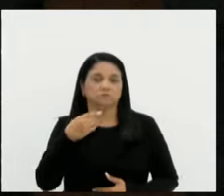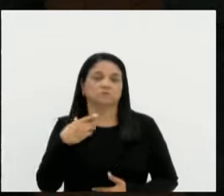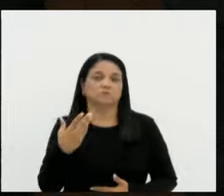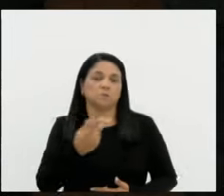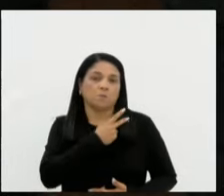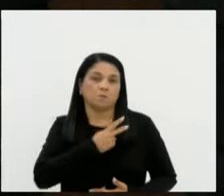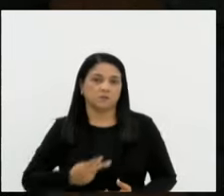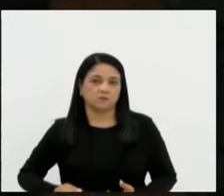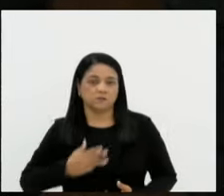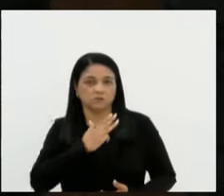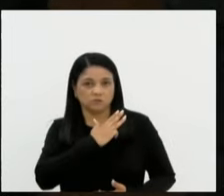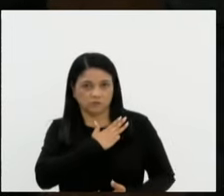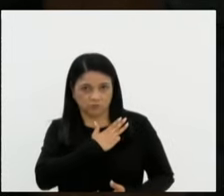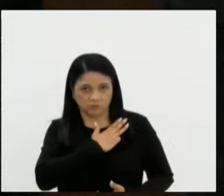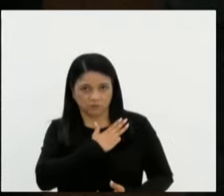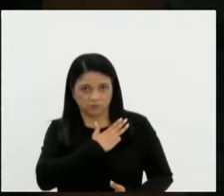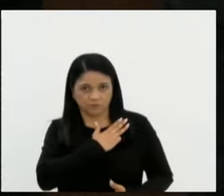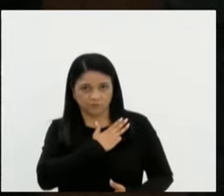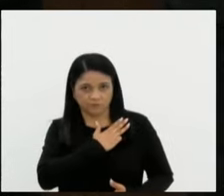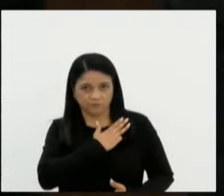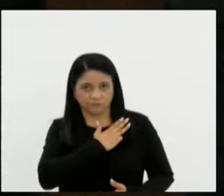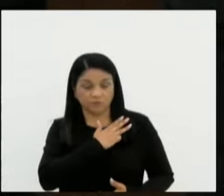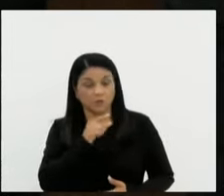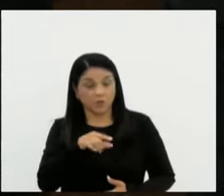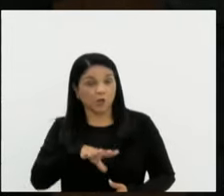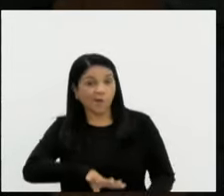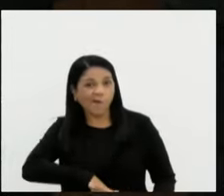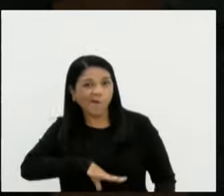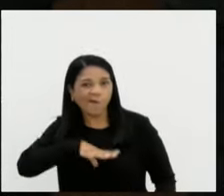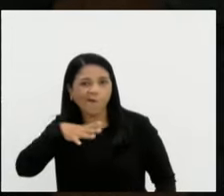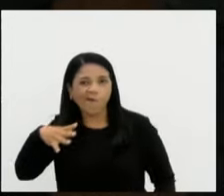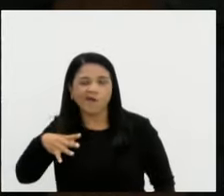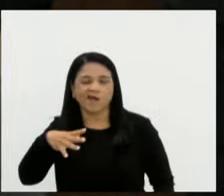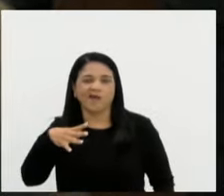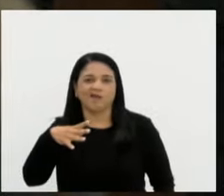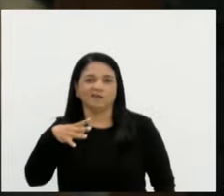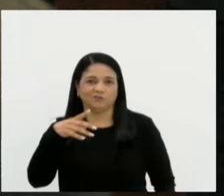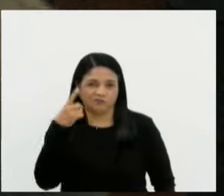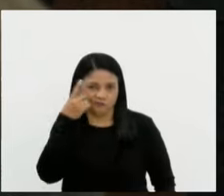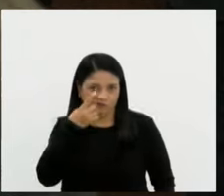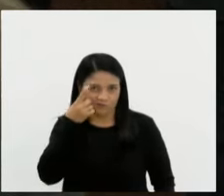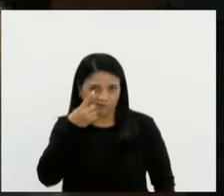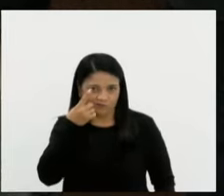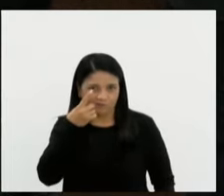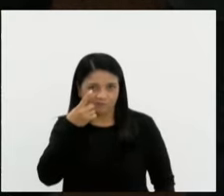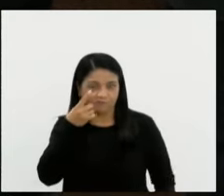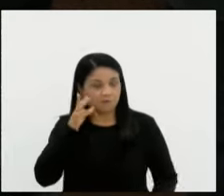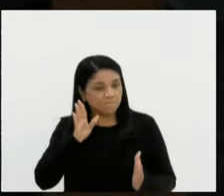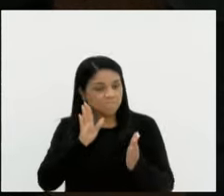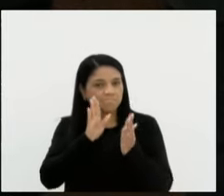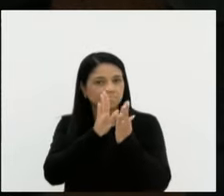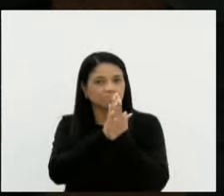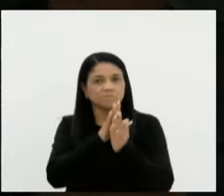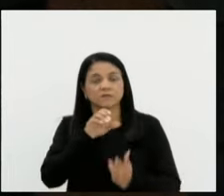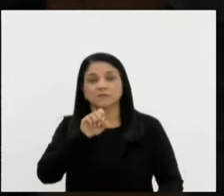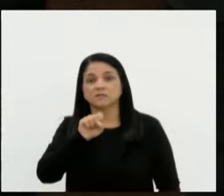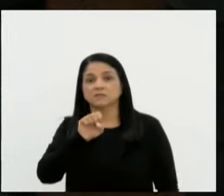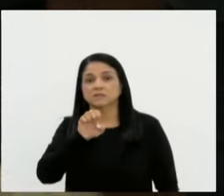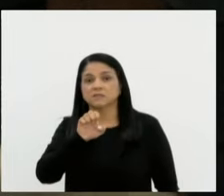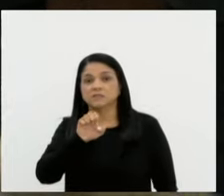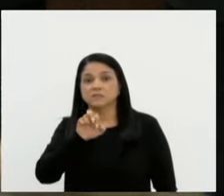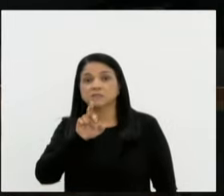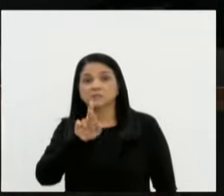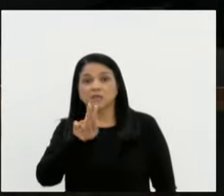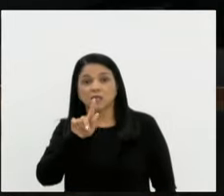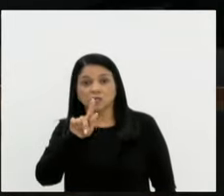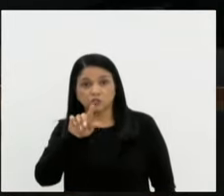República, Lula, pela sua coragem em enfrentar Sérgio Moro. O senhor falou publicamente para